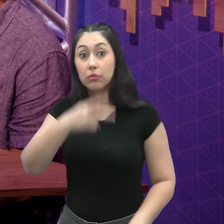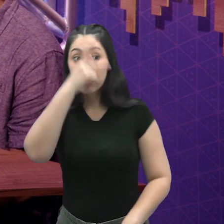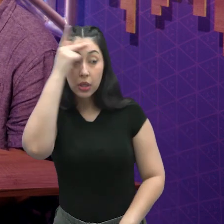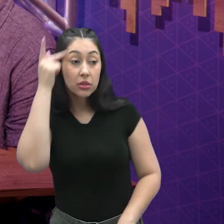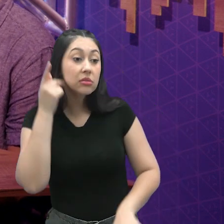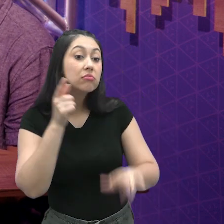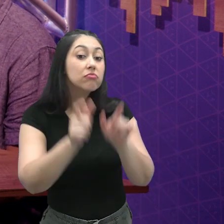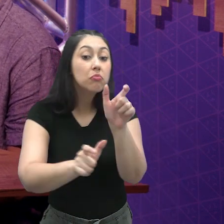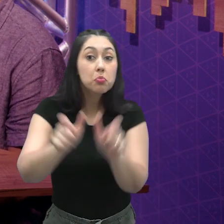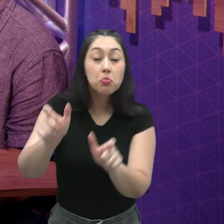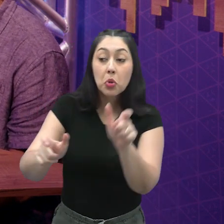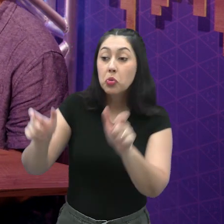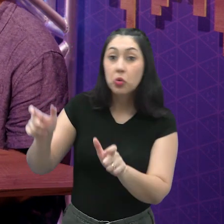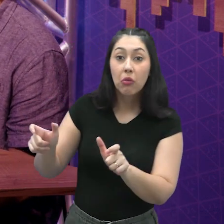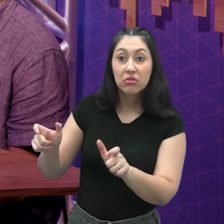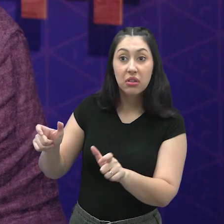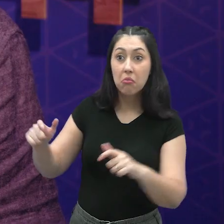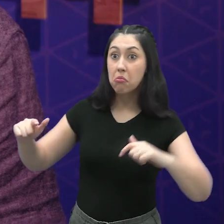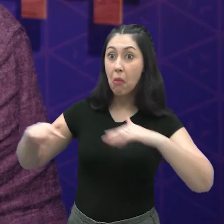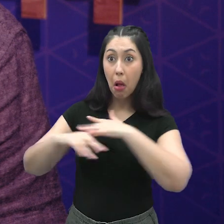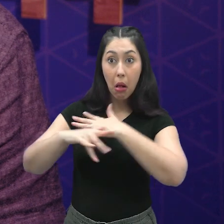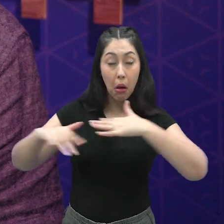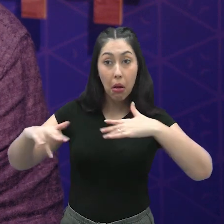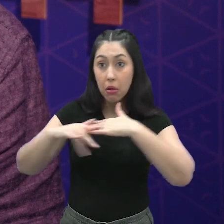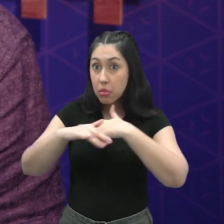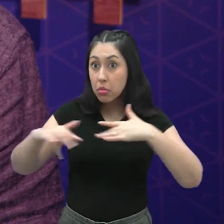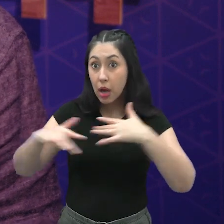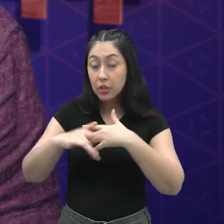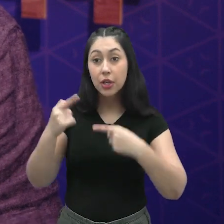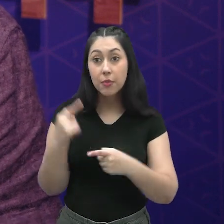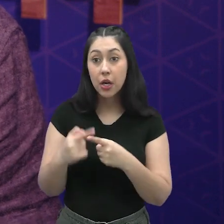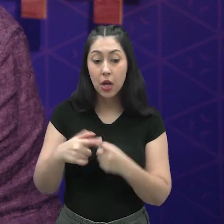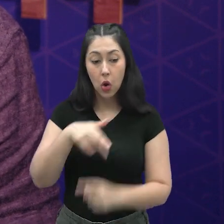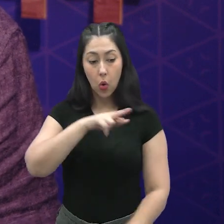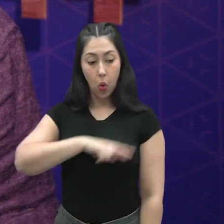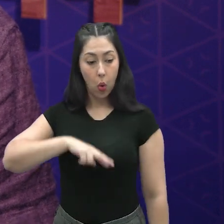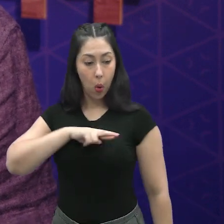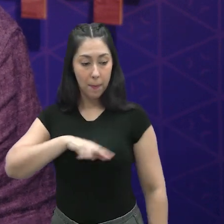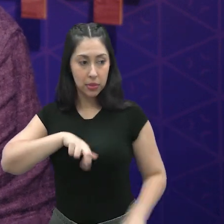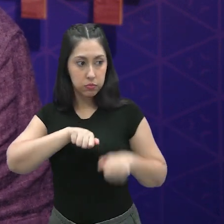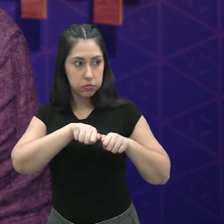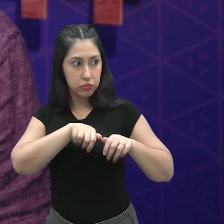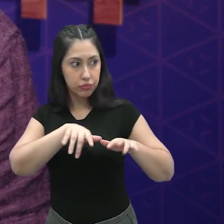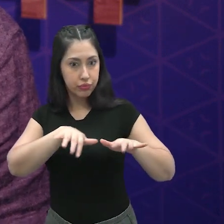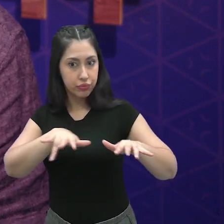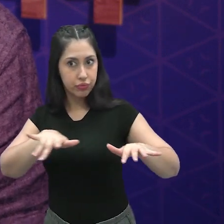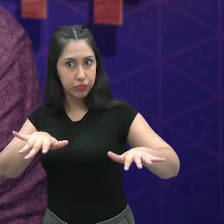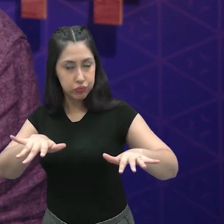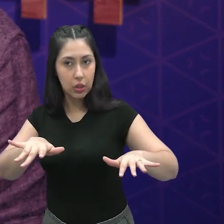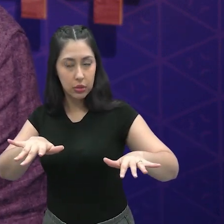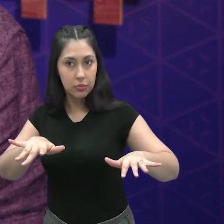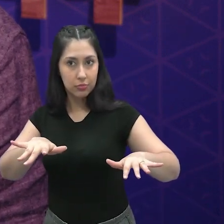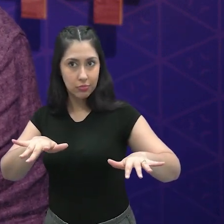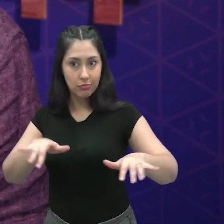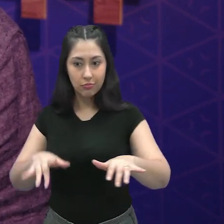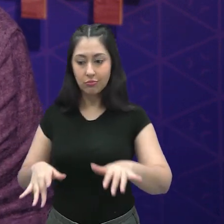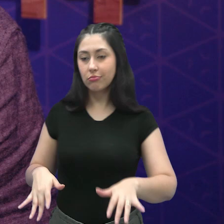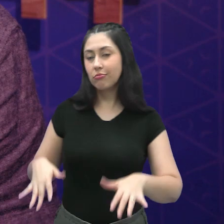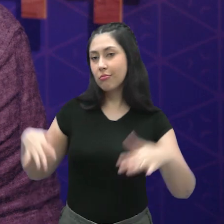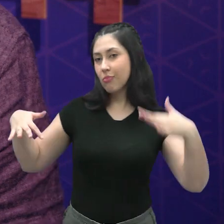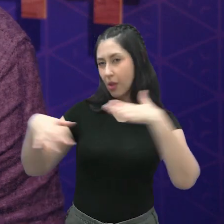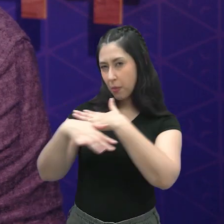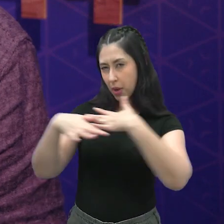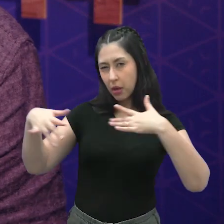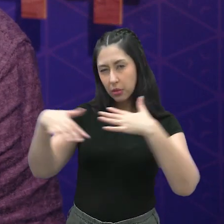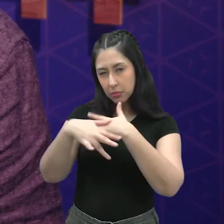pessoas que estavam na cidade, que na verdade, com o movimento do sertanejo romântico, já começou a atingir mais pessoas na